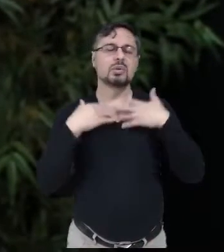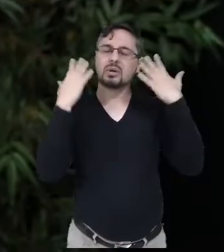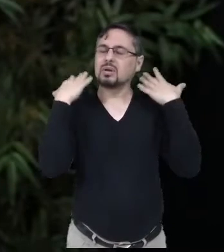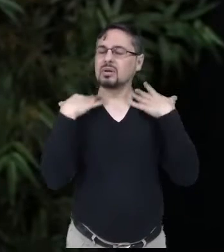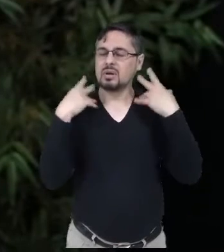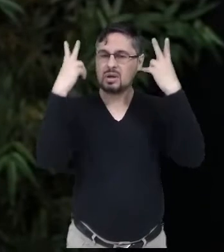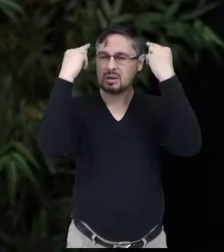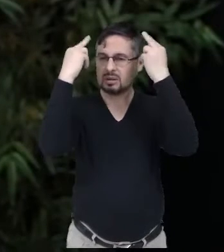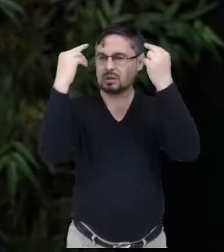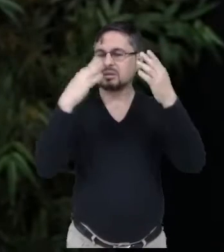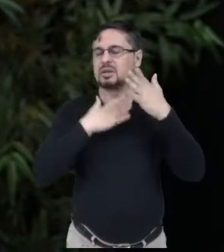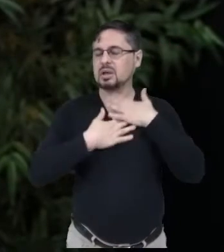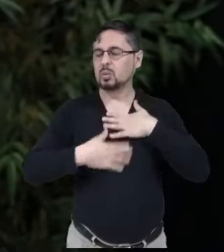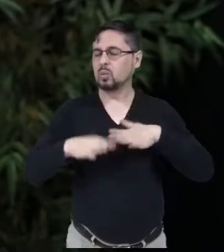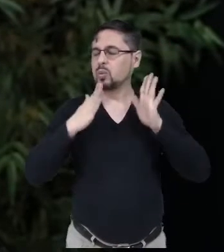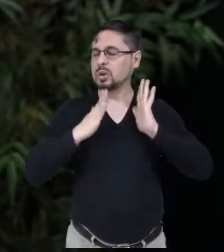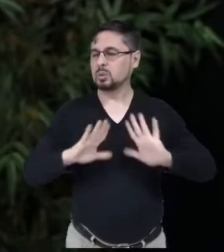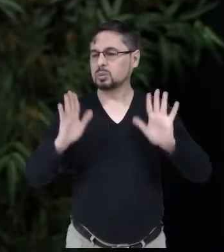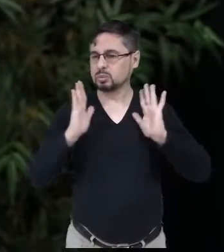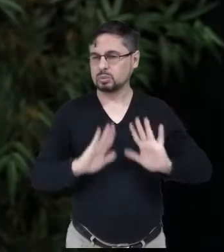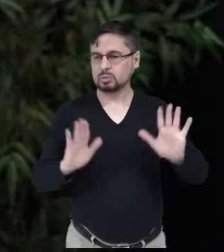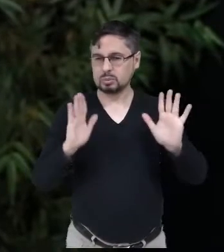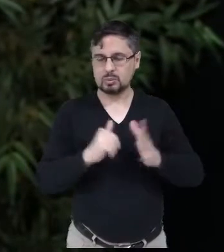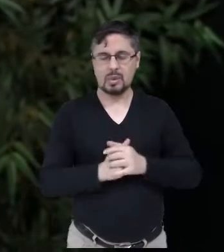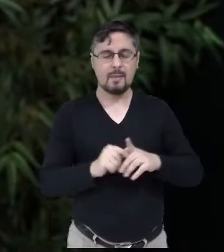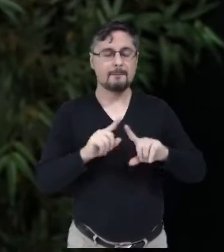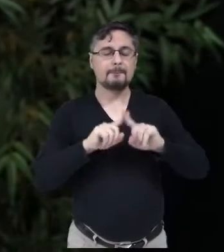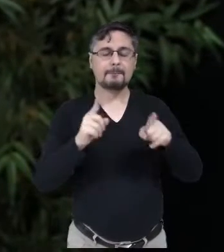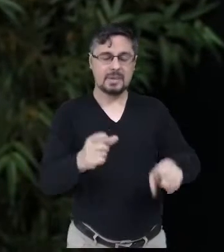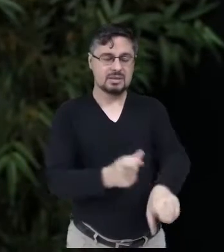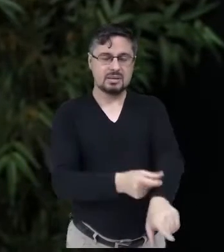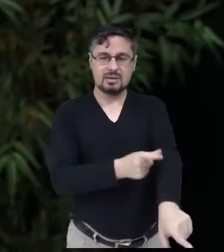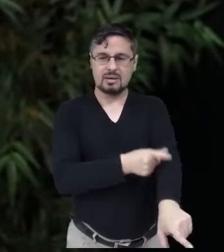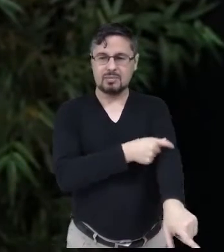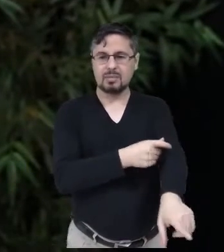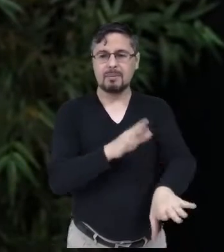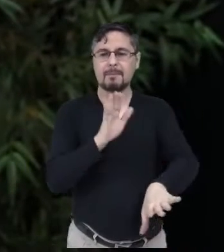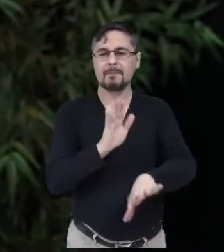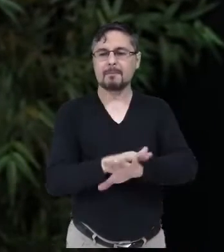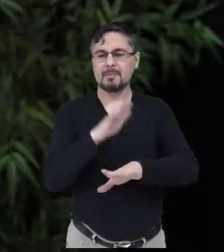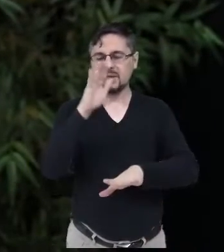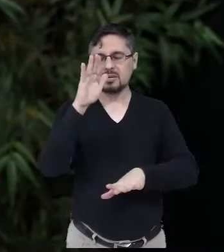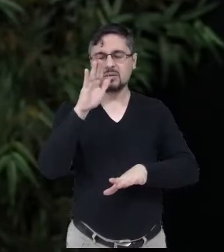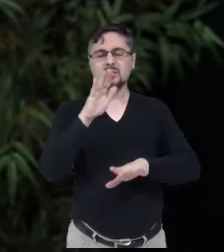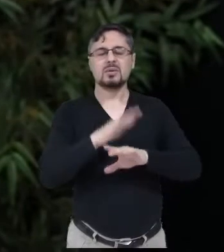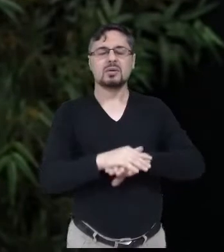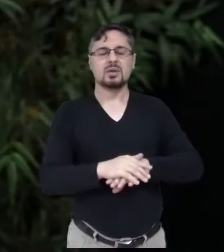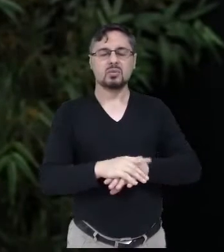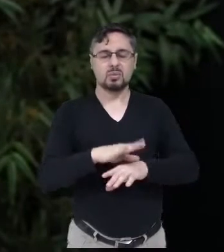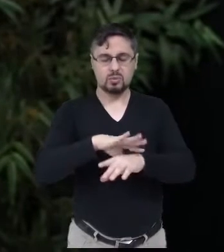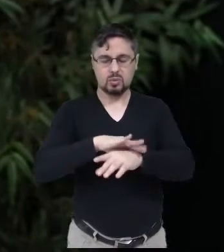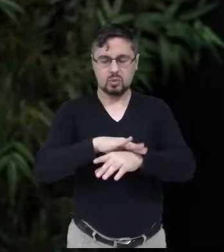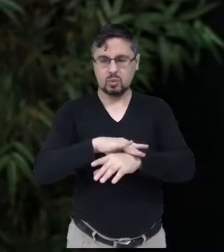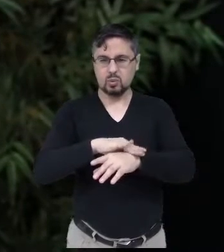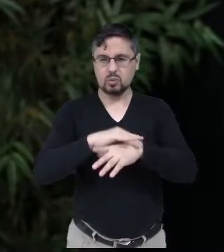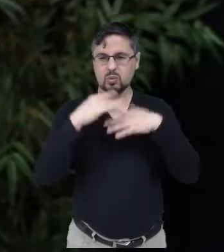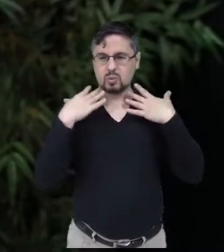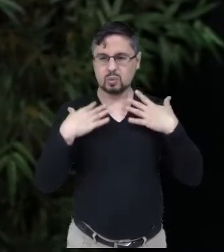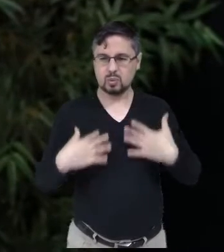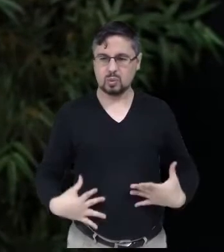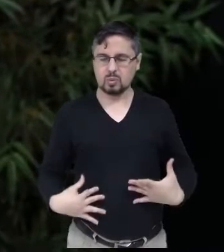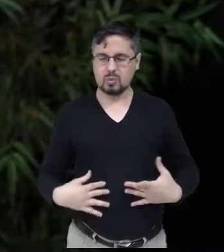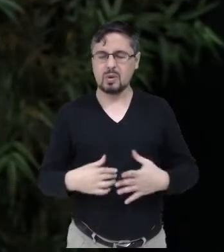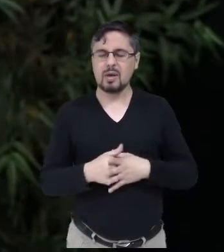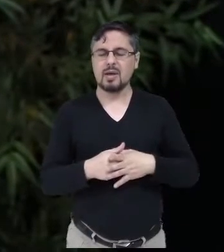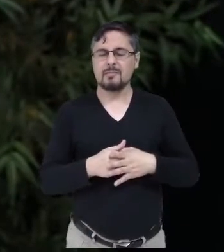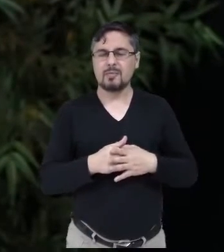Bíblia Sagrada diz que a lepra é muito mais do que uma doença física. Na Bíblia Sagrada, a lepra é um tipo, um